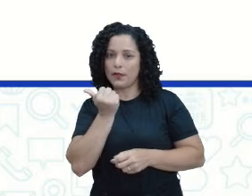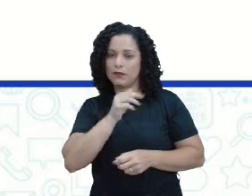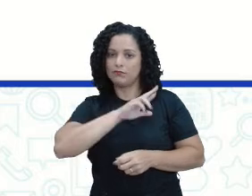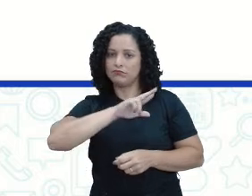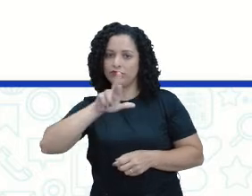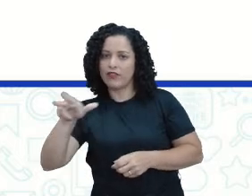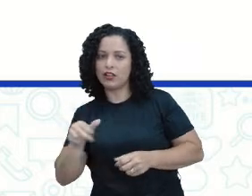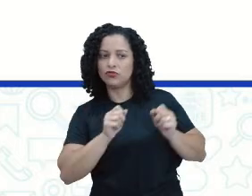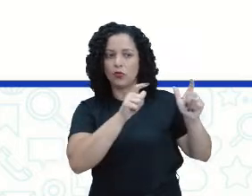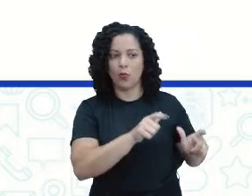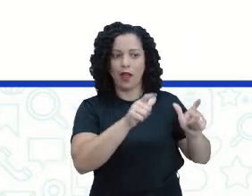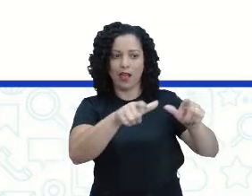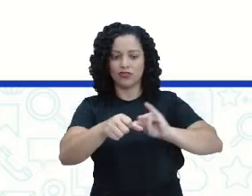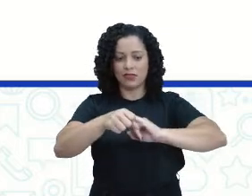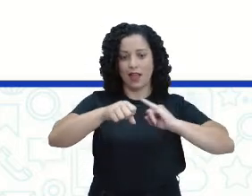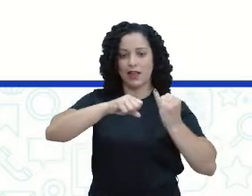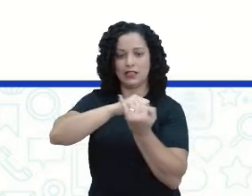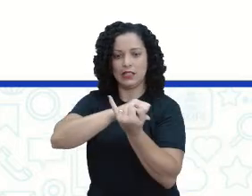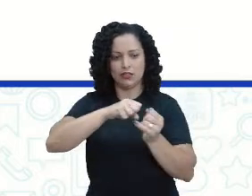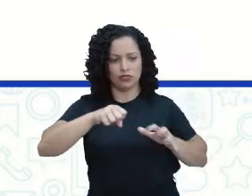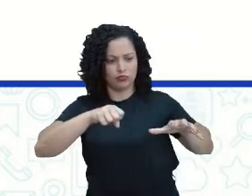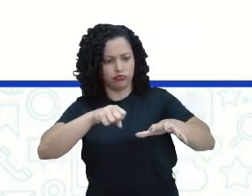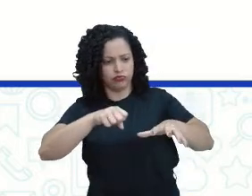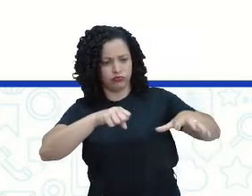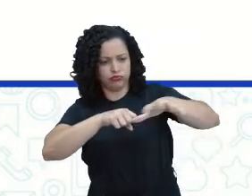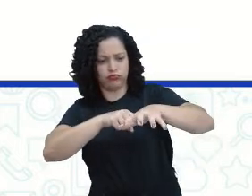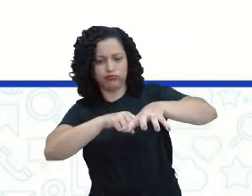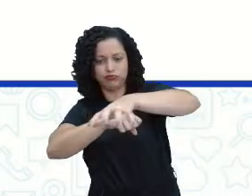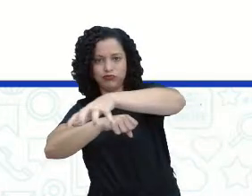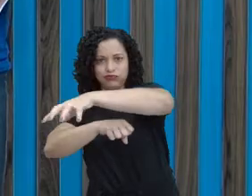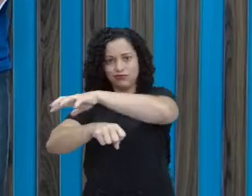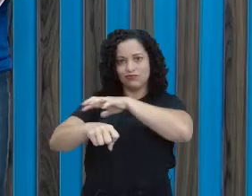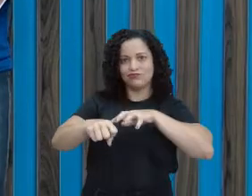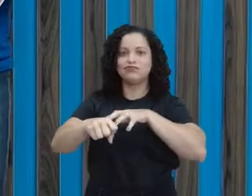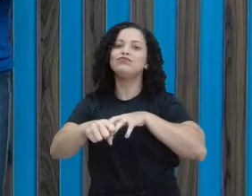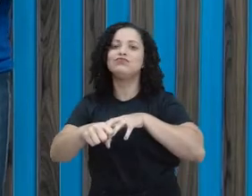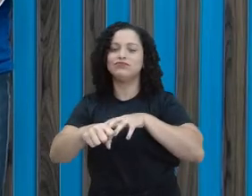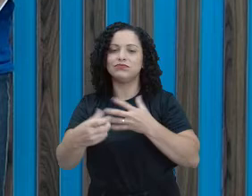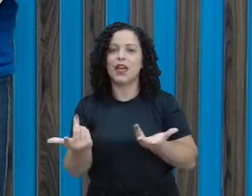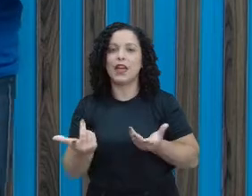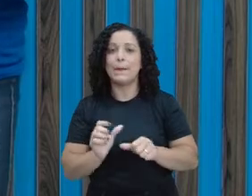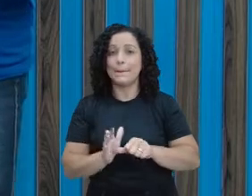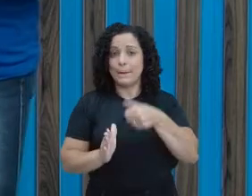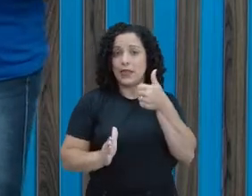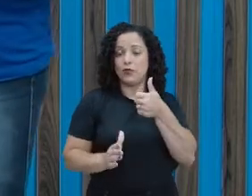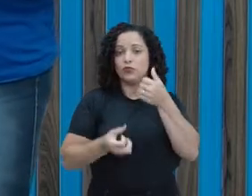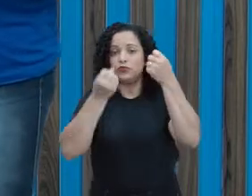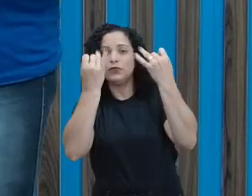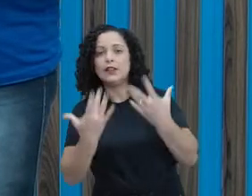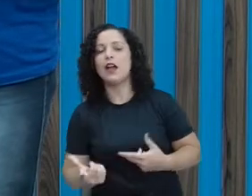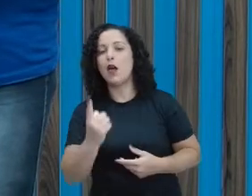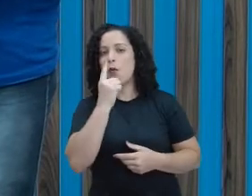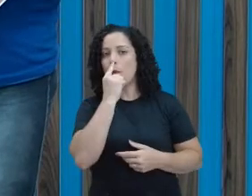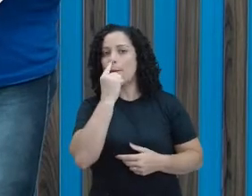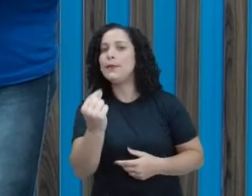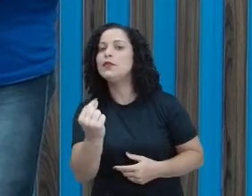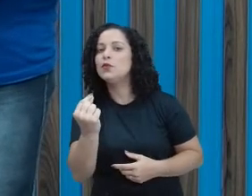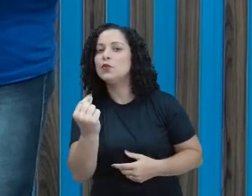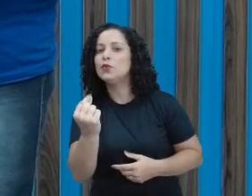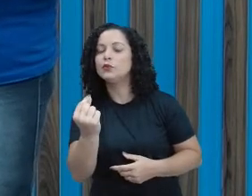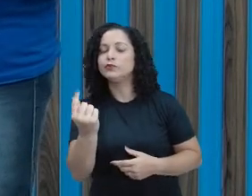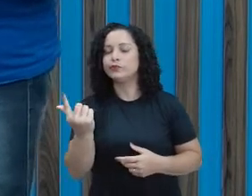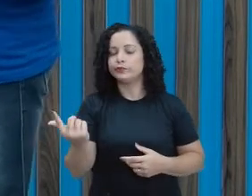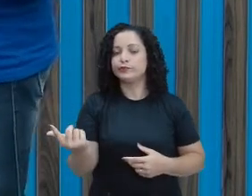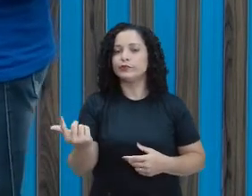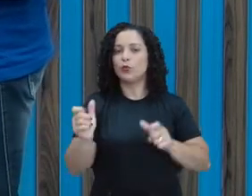da ilha. Então vamos falar um pouquinho aí dos bicos, né? Primeira coisa em relação aos bicos, né, é que em um determinado ponto